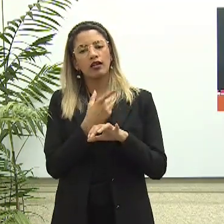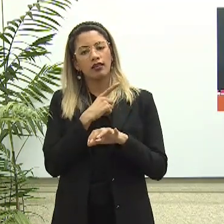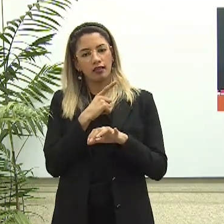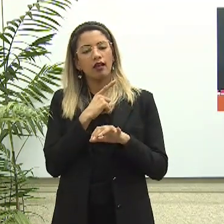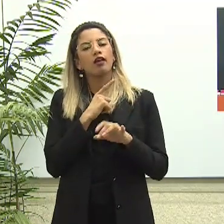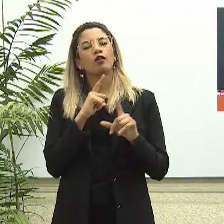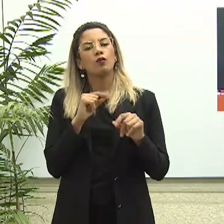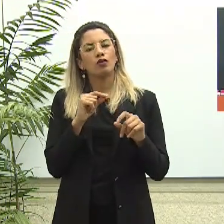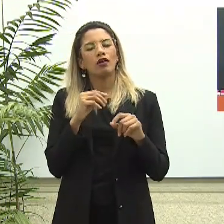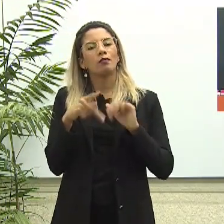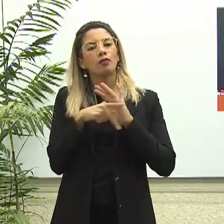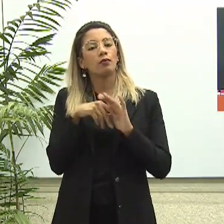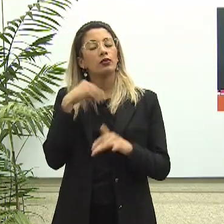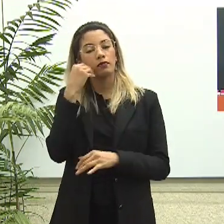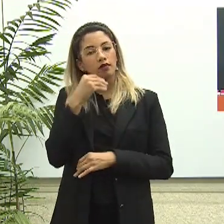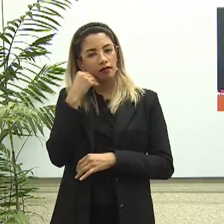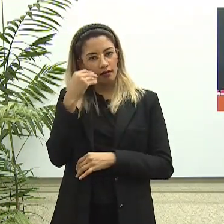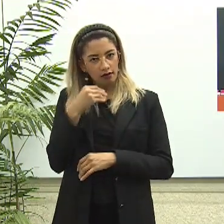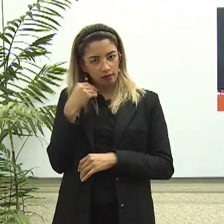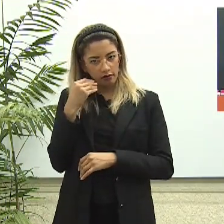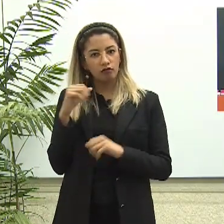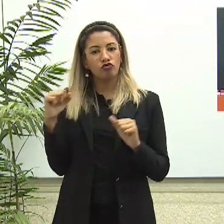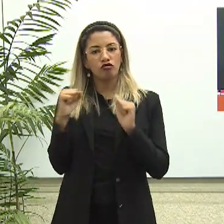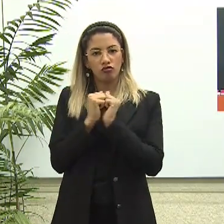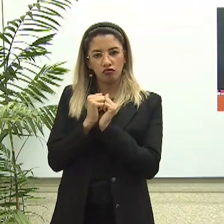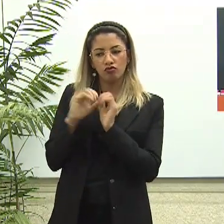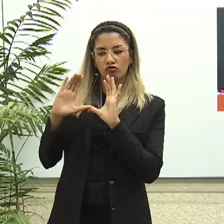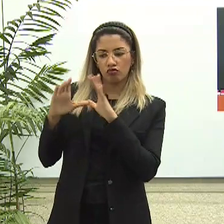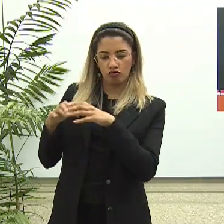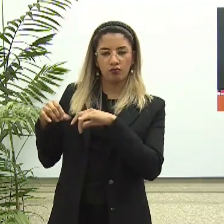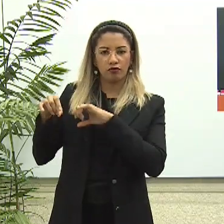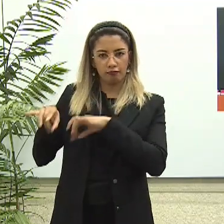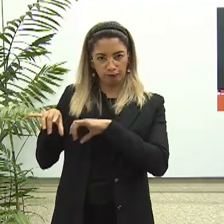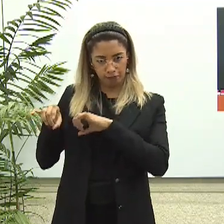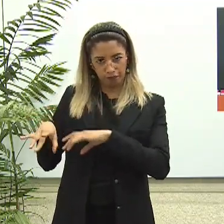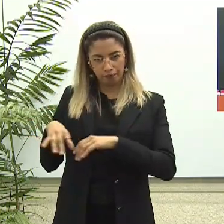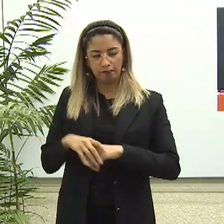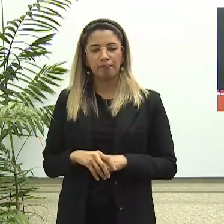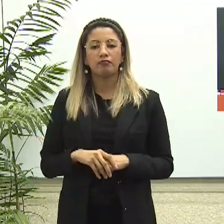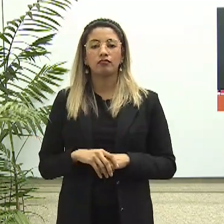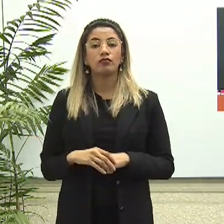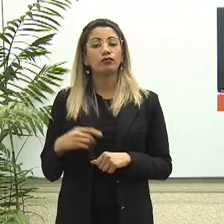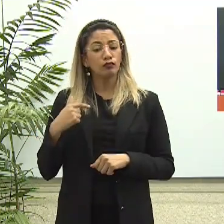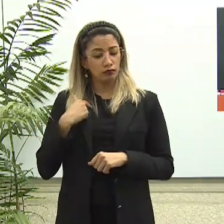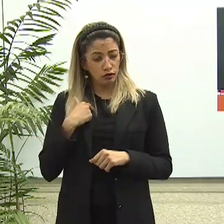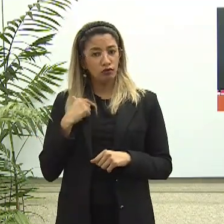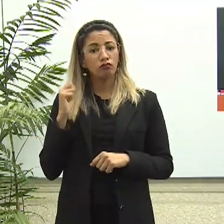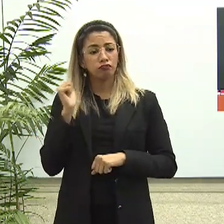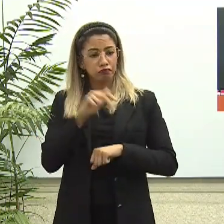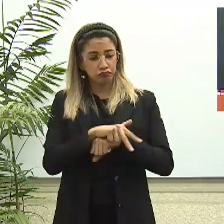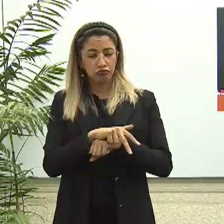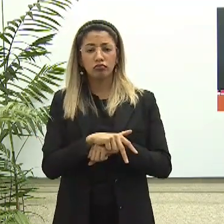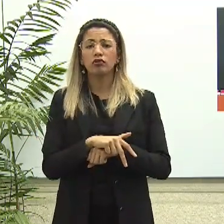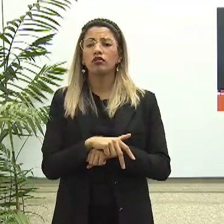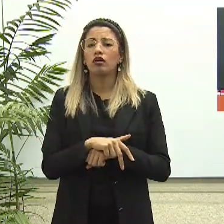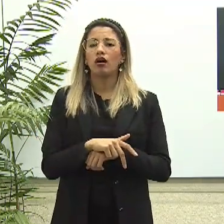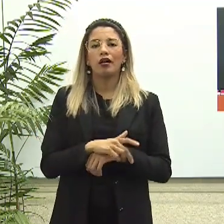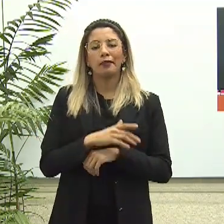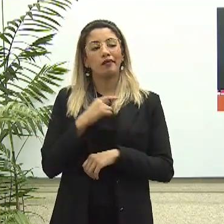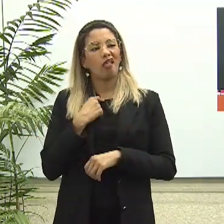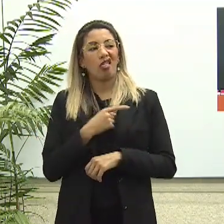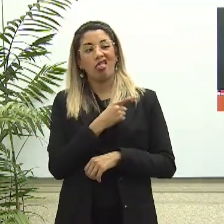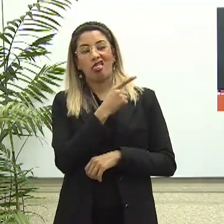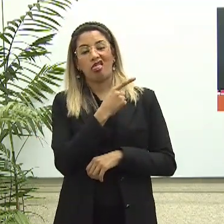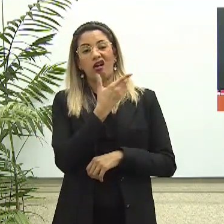mesmo assim de experiência com o pessoal do tecnólogo e quando eu cheguei lá né olharam para mim dis ah não lá vem o carinha Barbuda